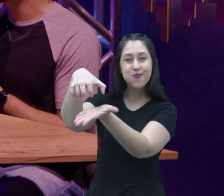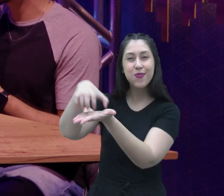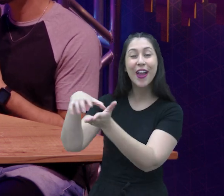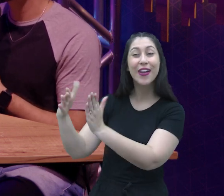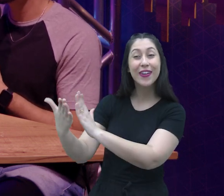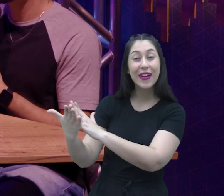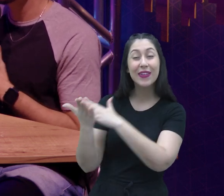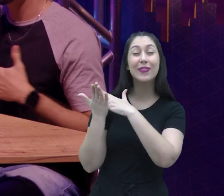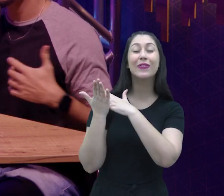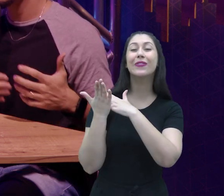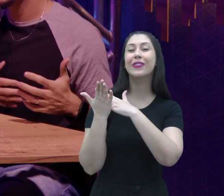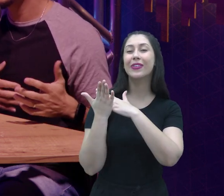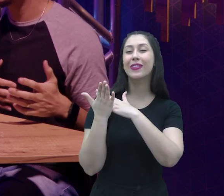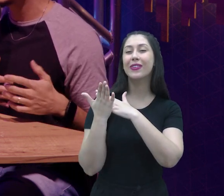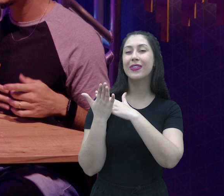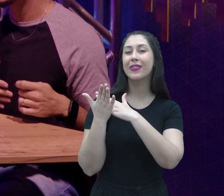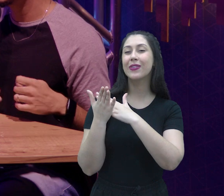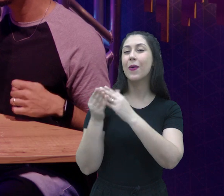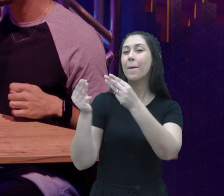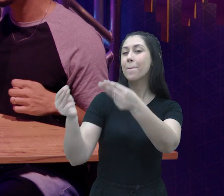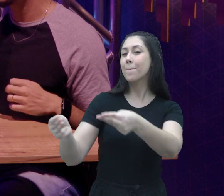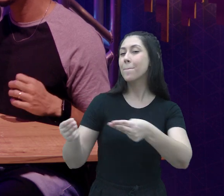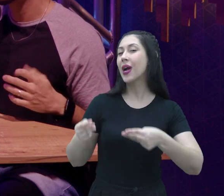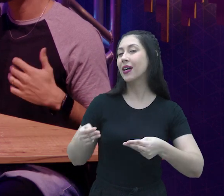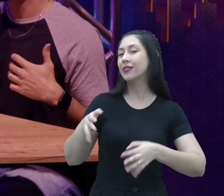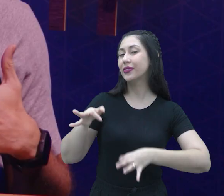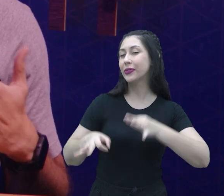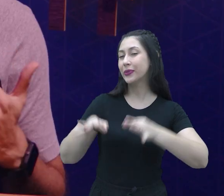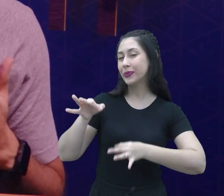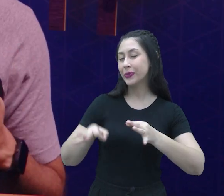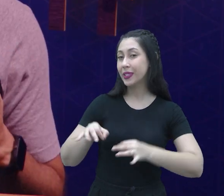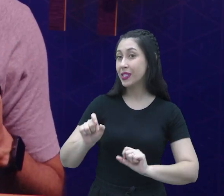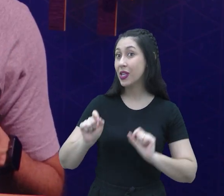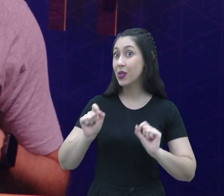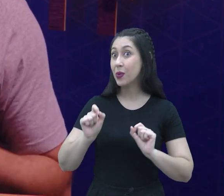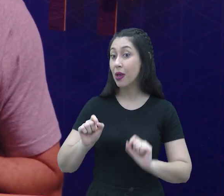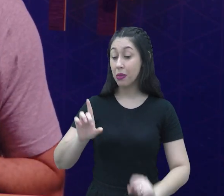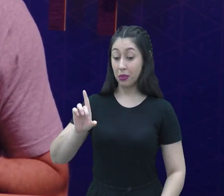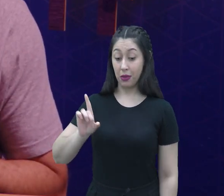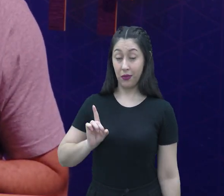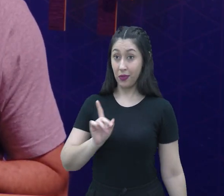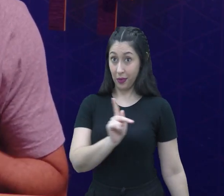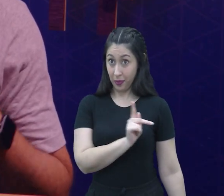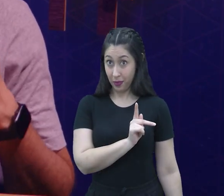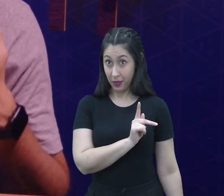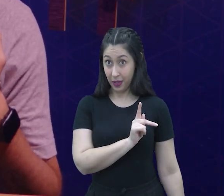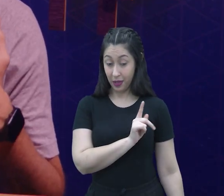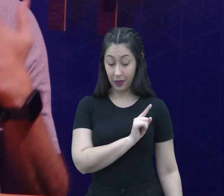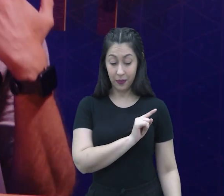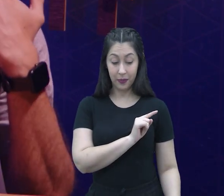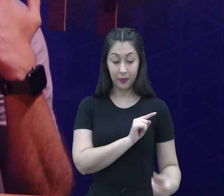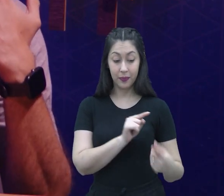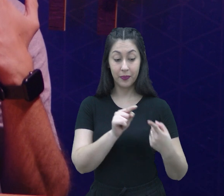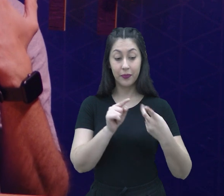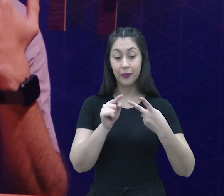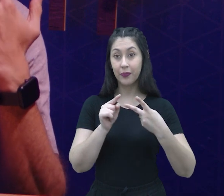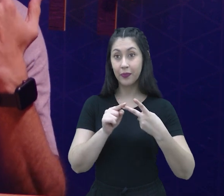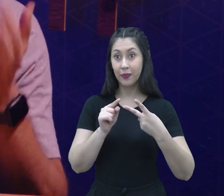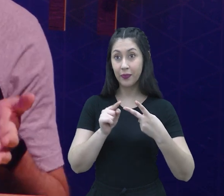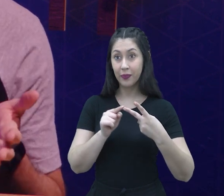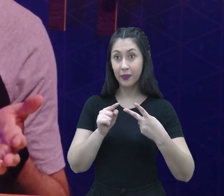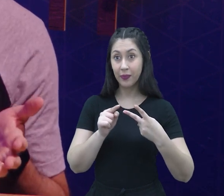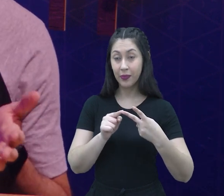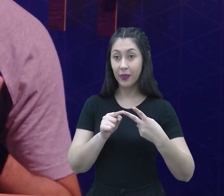instituições que contribuem com o Ministério da Justiça também, que no caso é a Defensoria Pública e